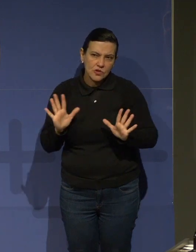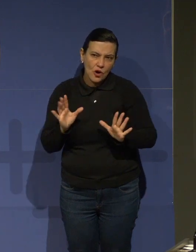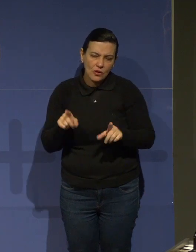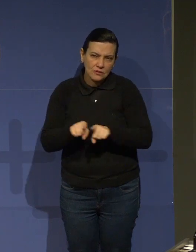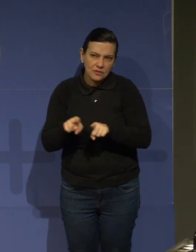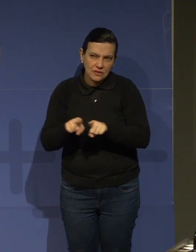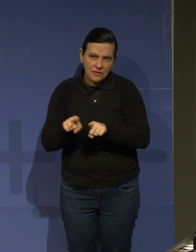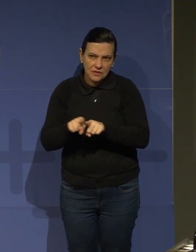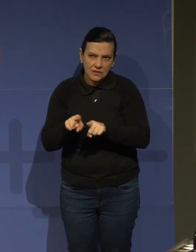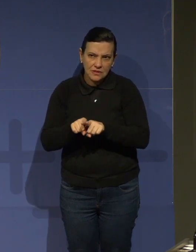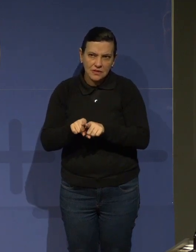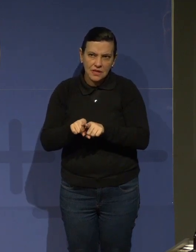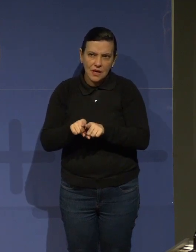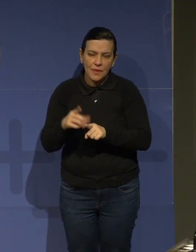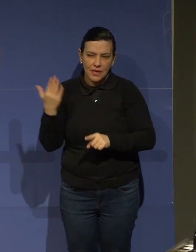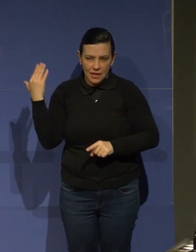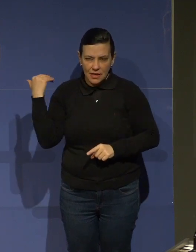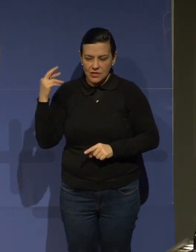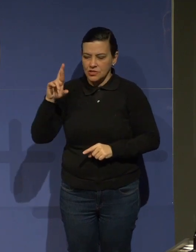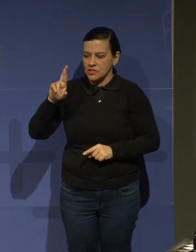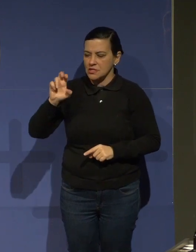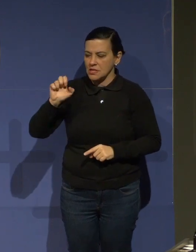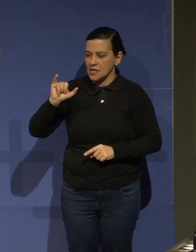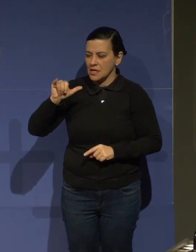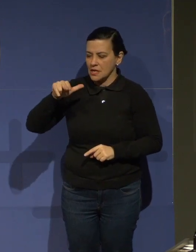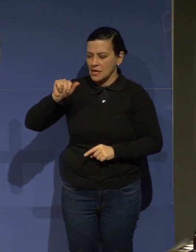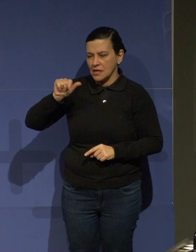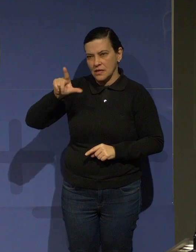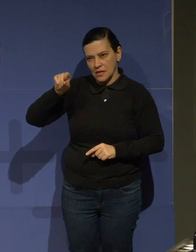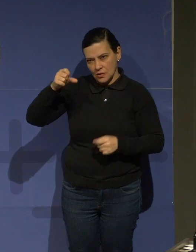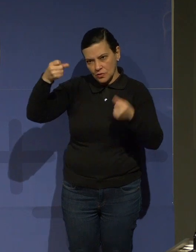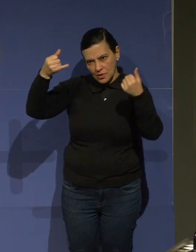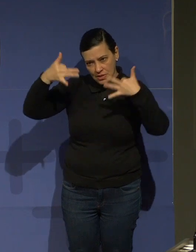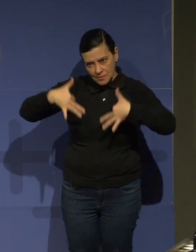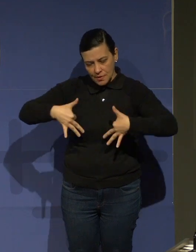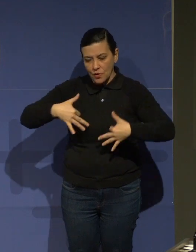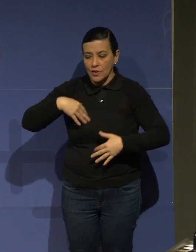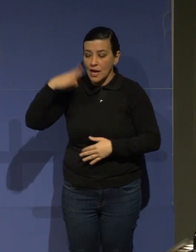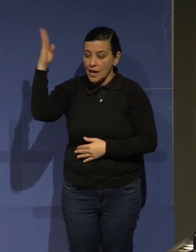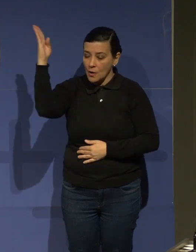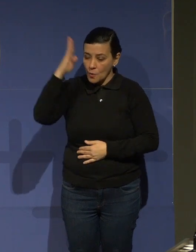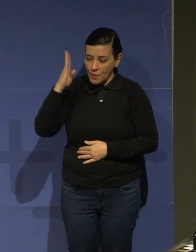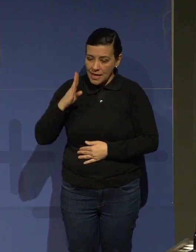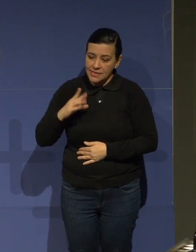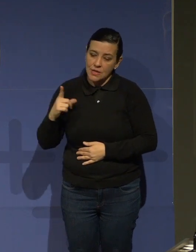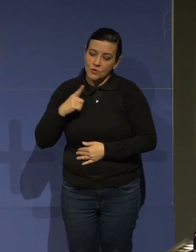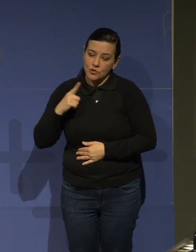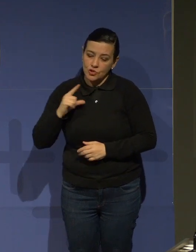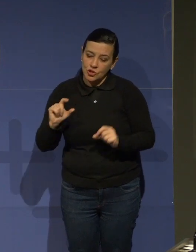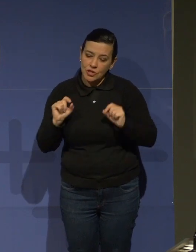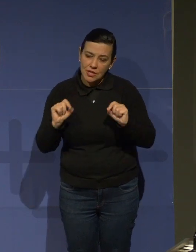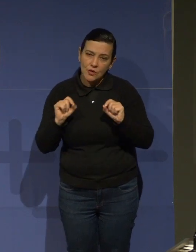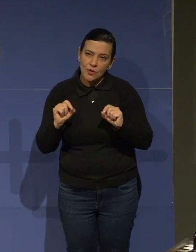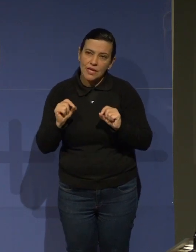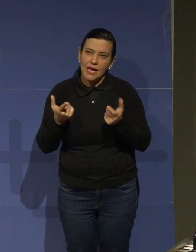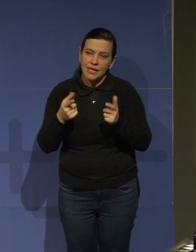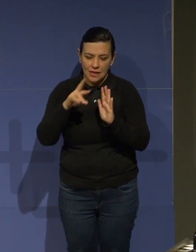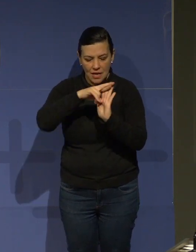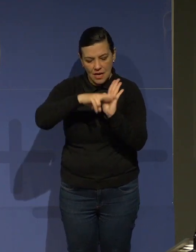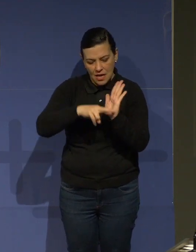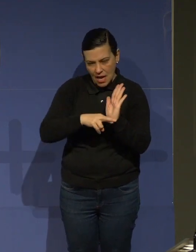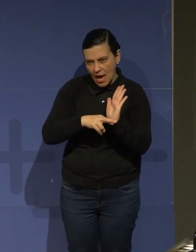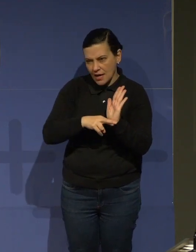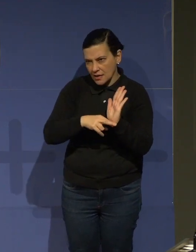também referenciando ali na fala do Reinaldo, ali são, por exemplo, aqui no Brasil a gente tem o IMAG, que é as diretrizes de acessibilidade do